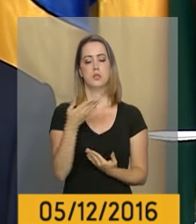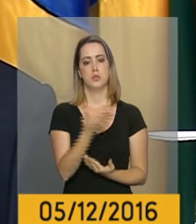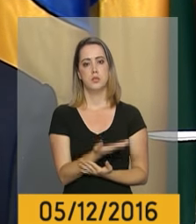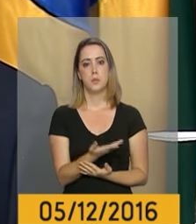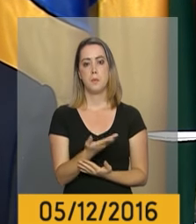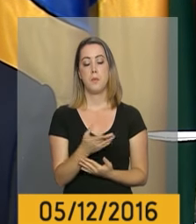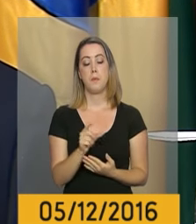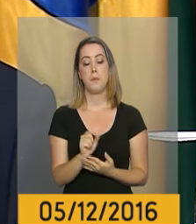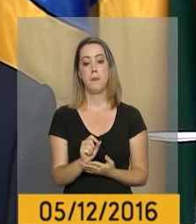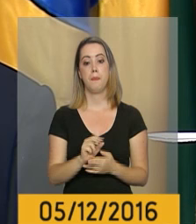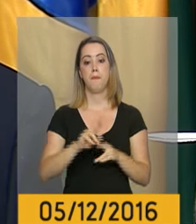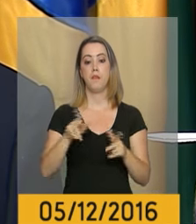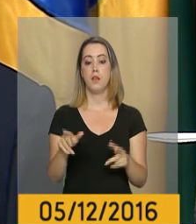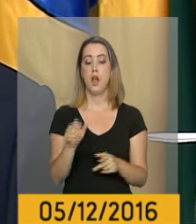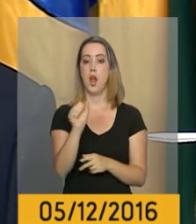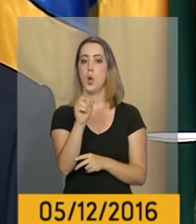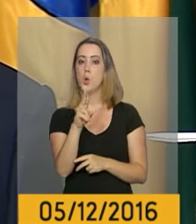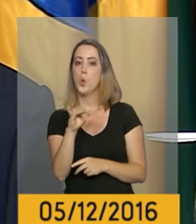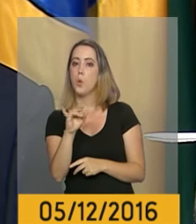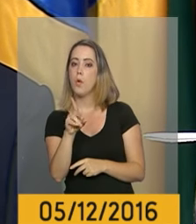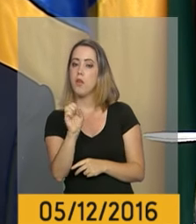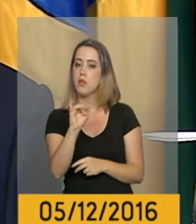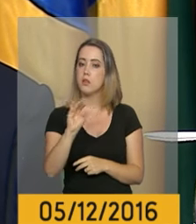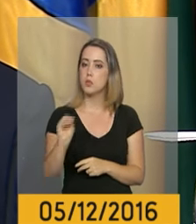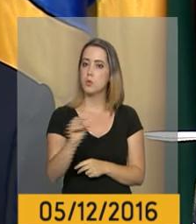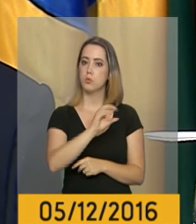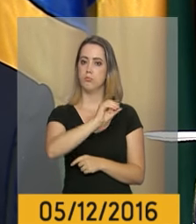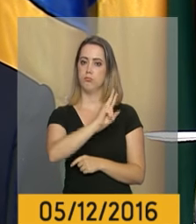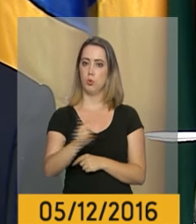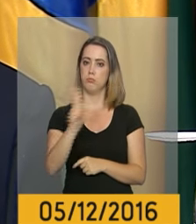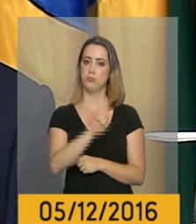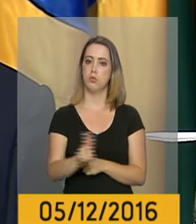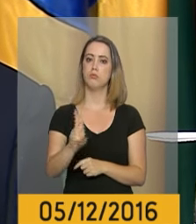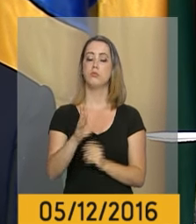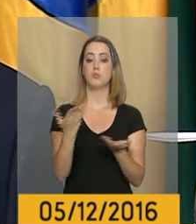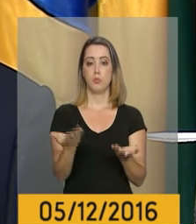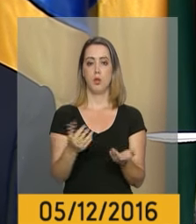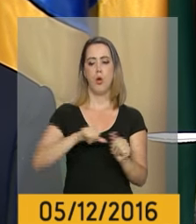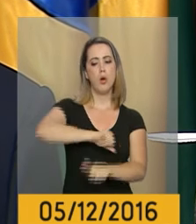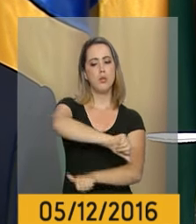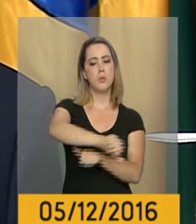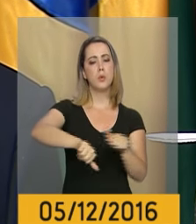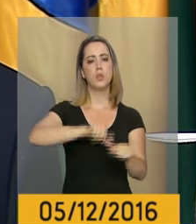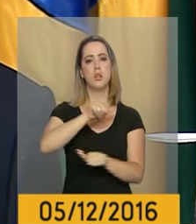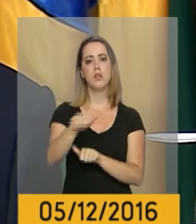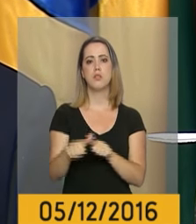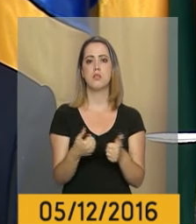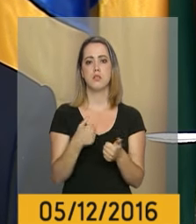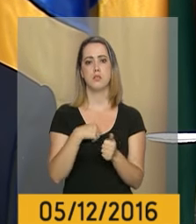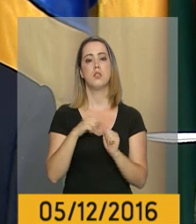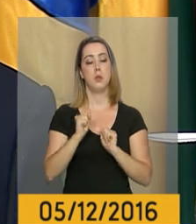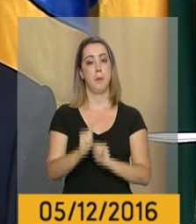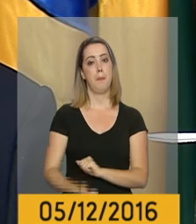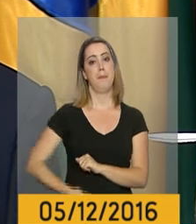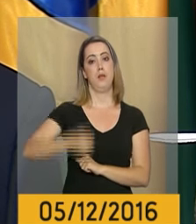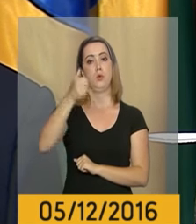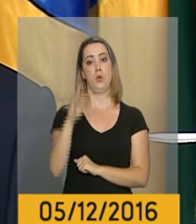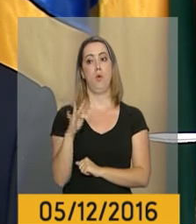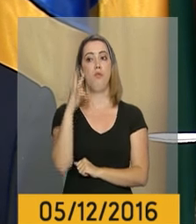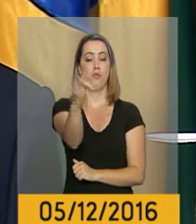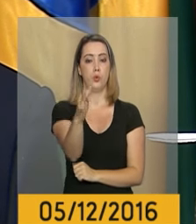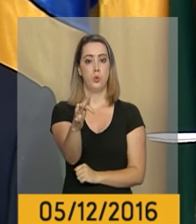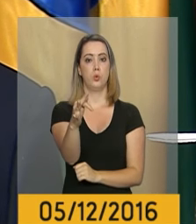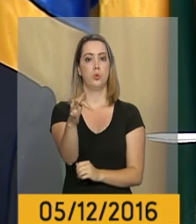Jucá, a Luísio Nunes, eh uma transição que garanta um futuro próspero e